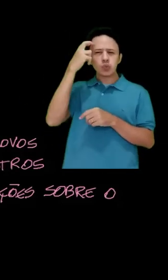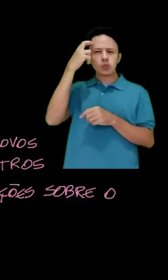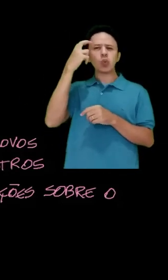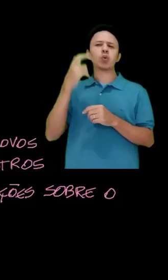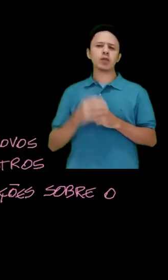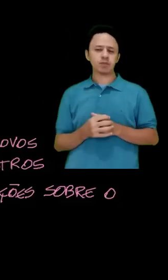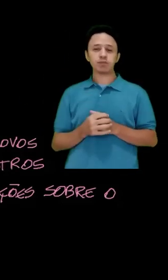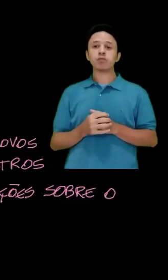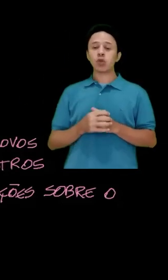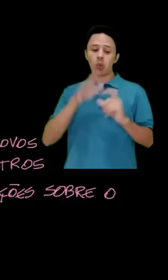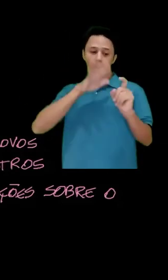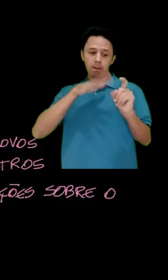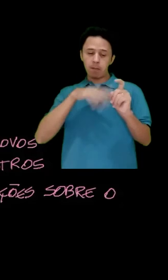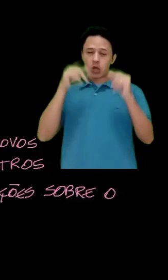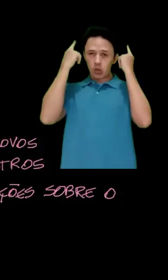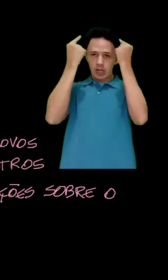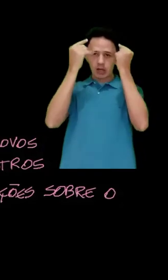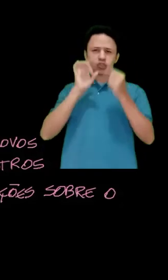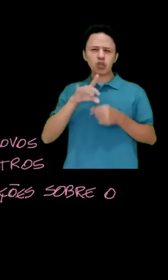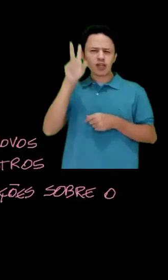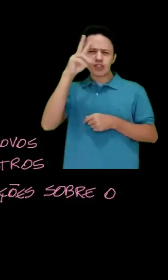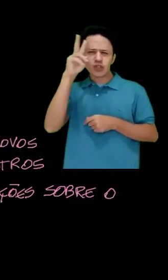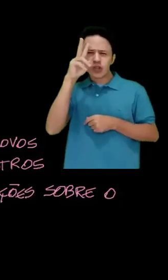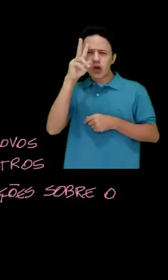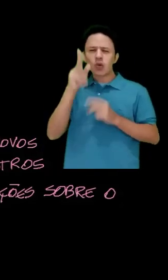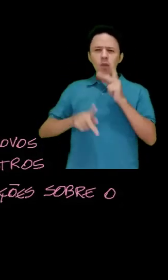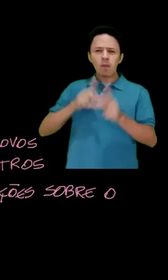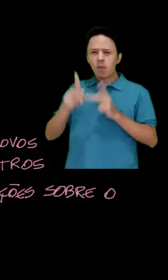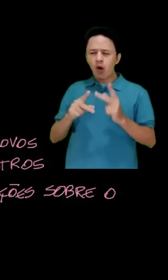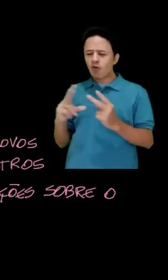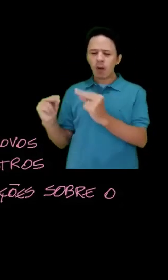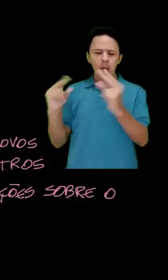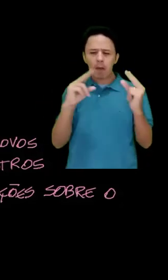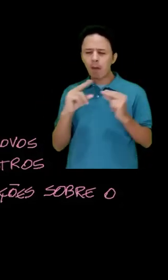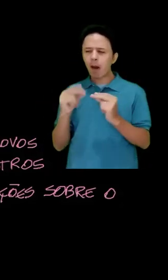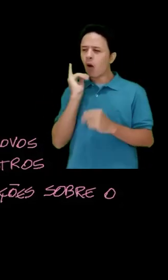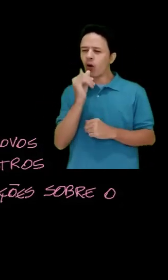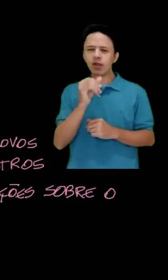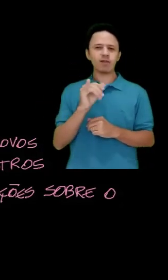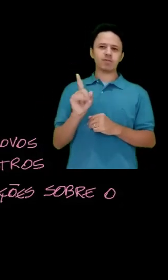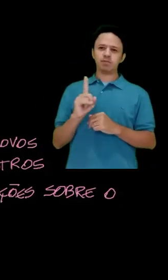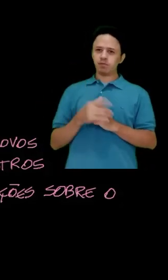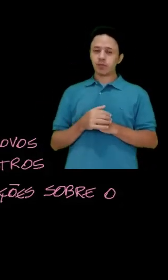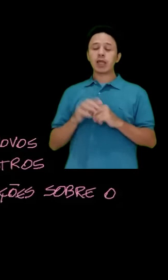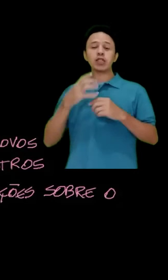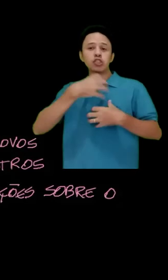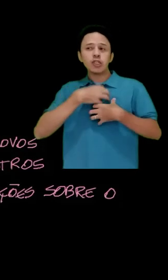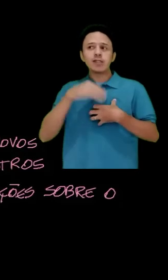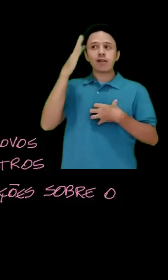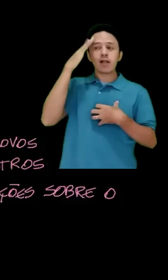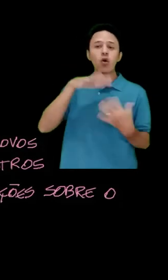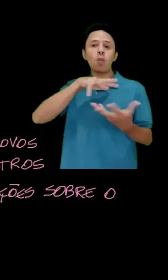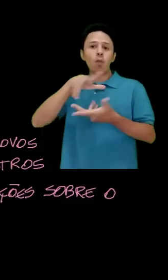todo, já que os mitos gregos não eram apenas histórias que os gregos contavam entre si, mas uma maneira